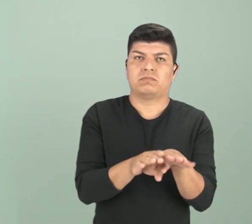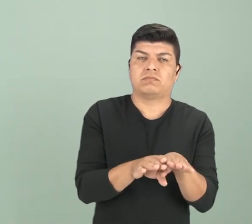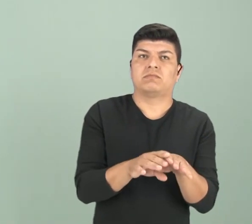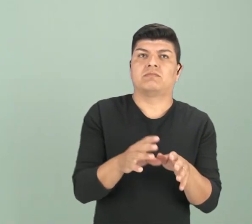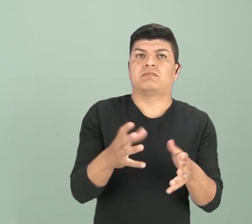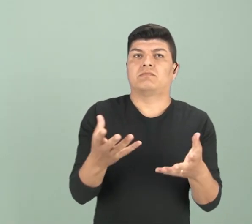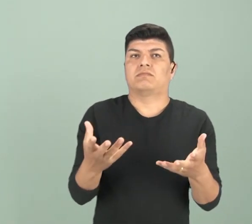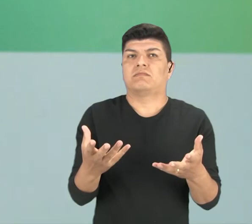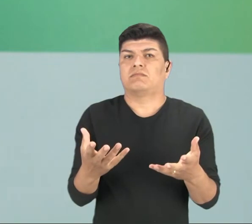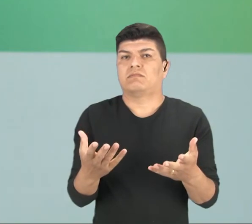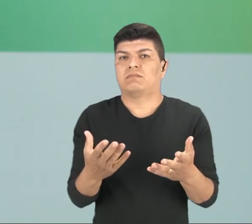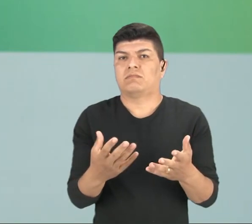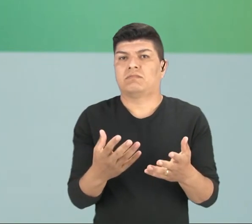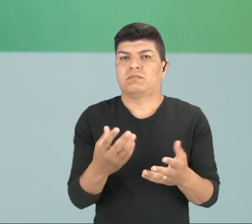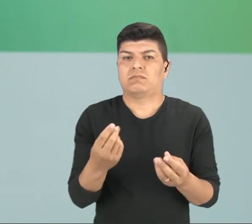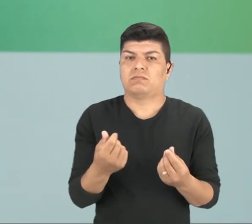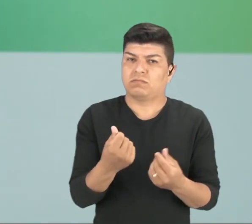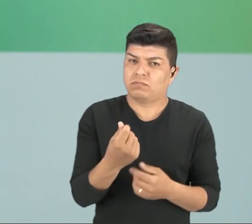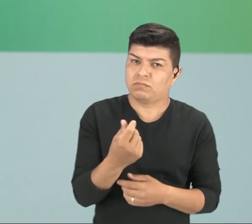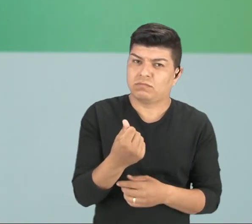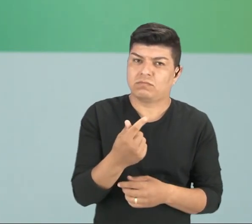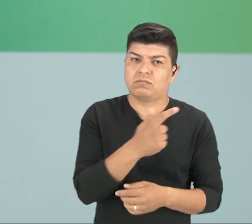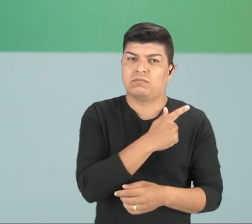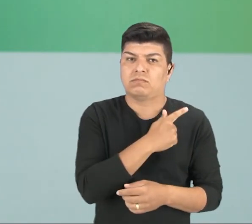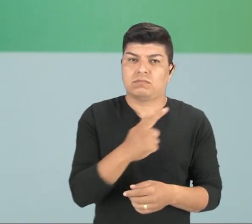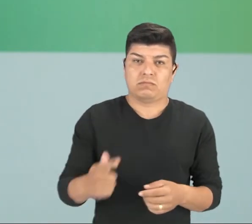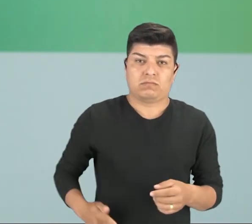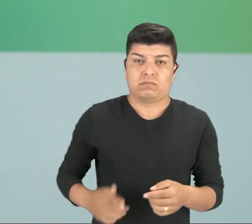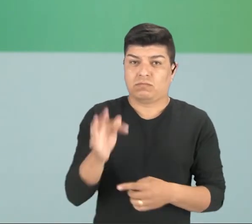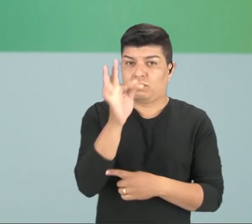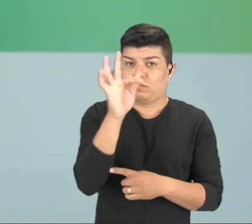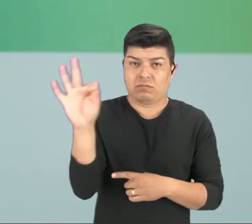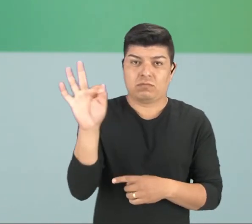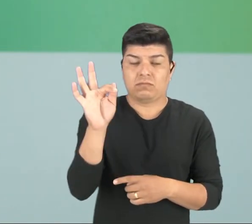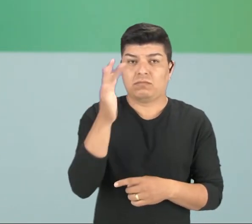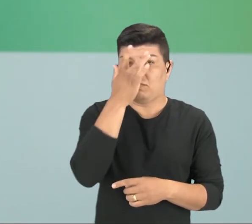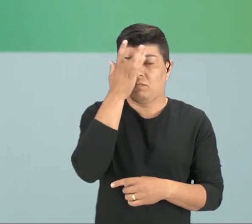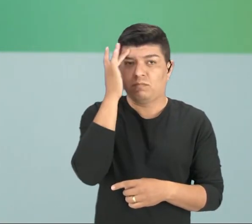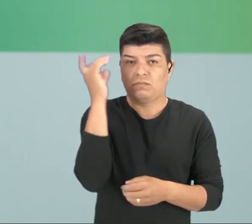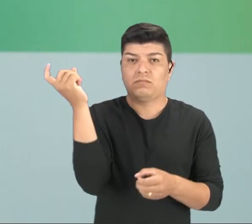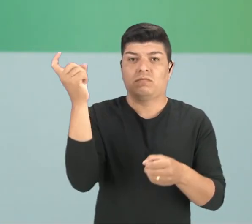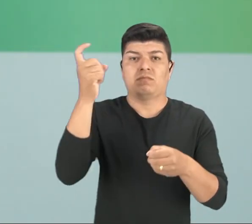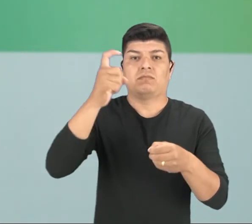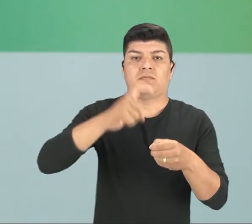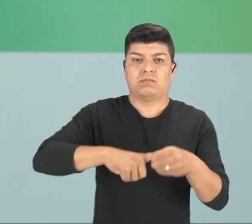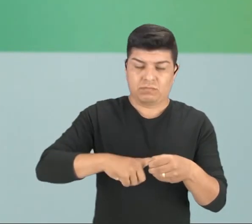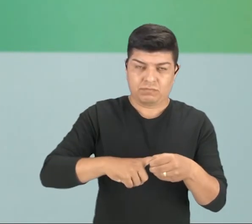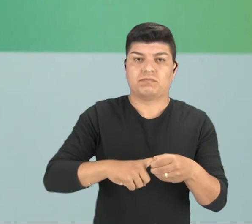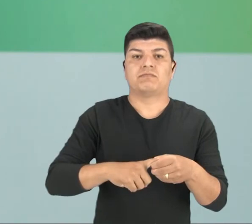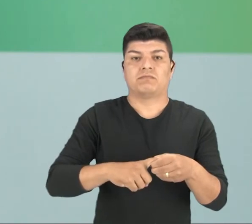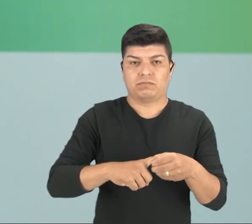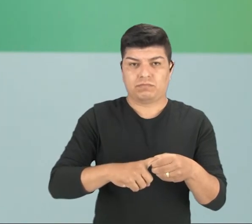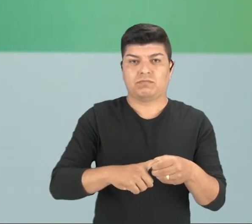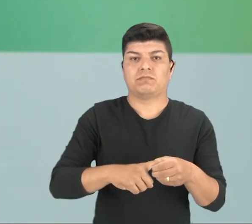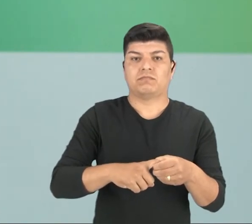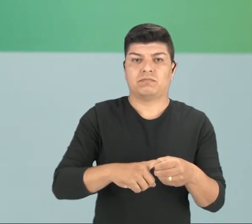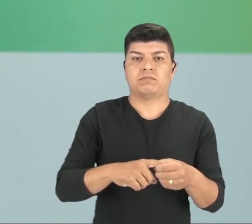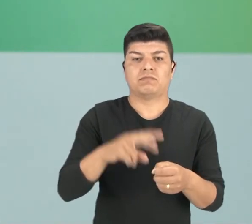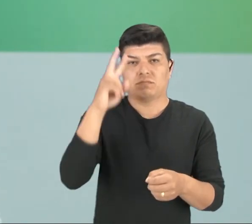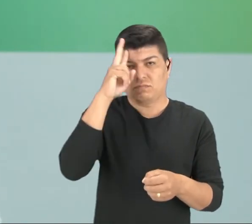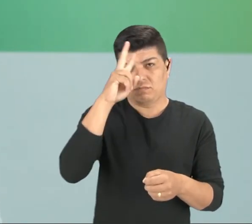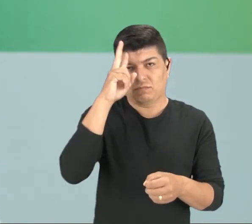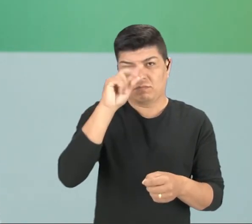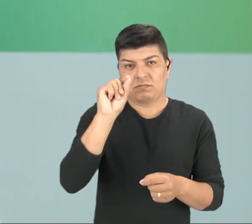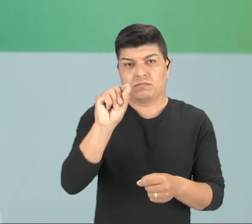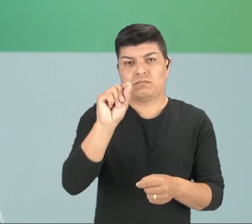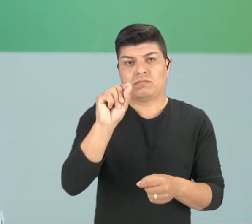ganhar o maior investimento do governo federal, as pessoas começaram a retornar para essa região. Lembre-se